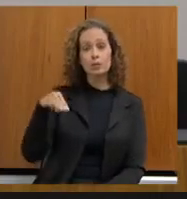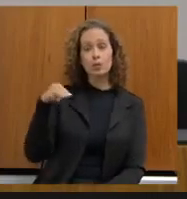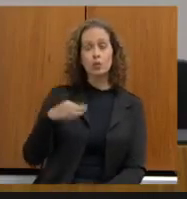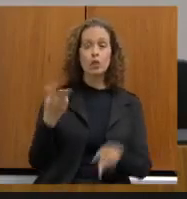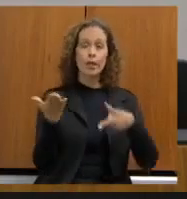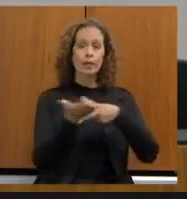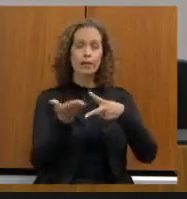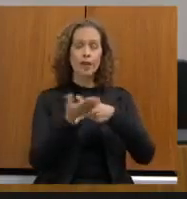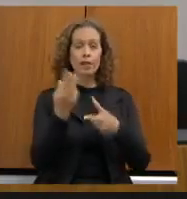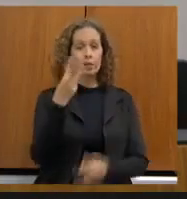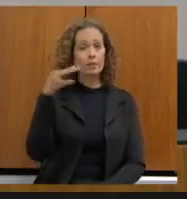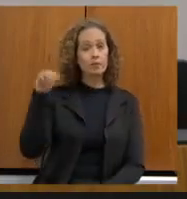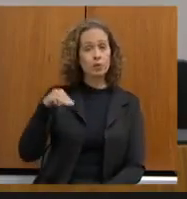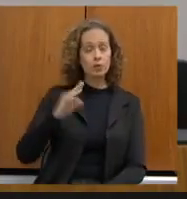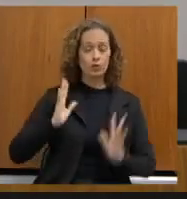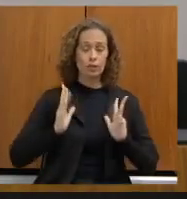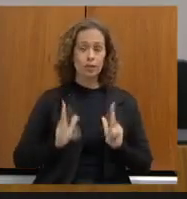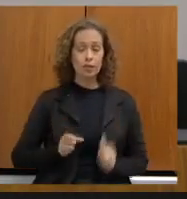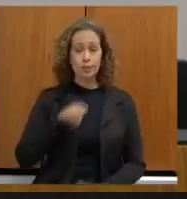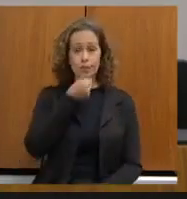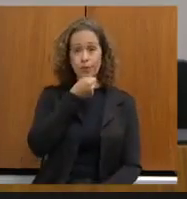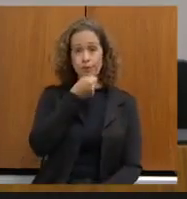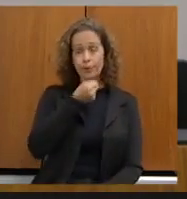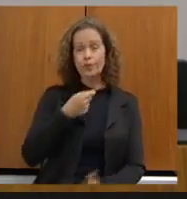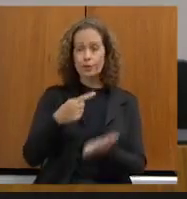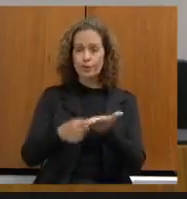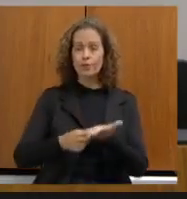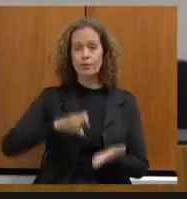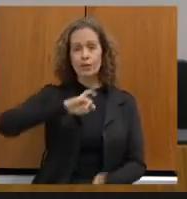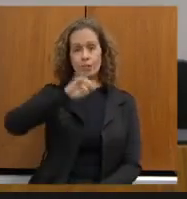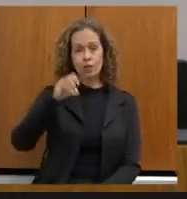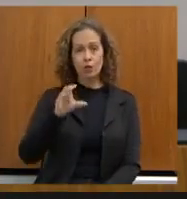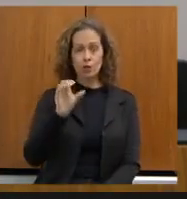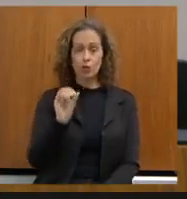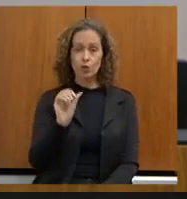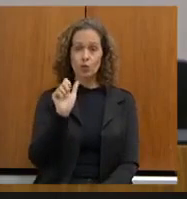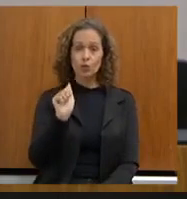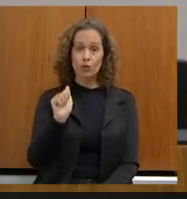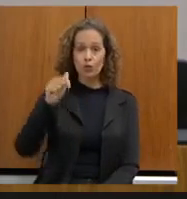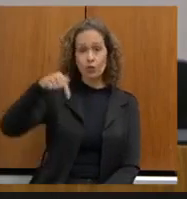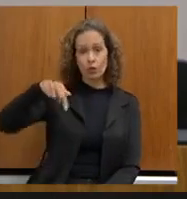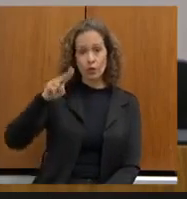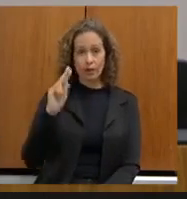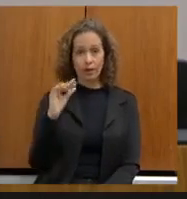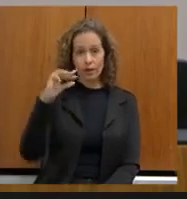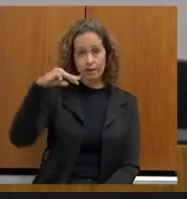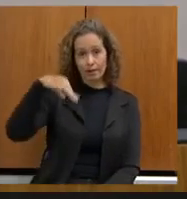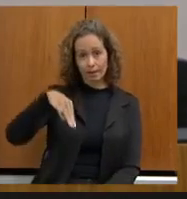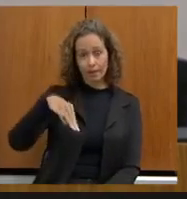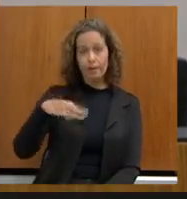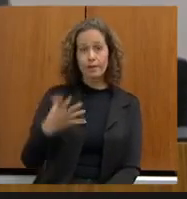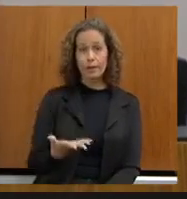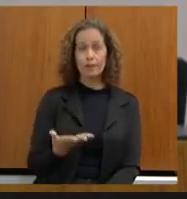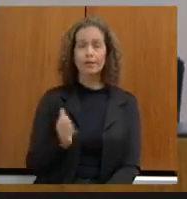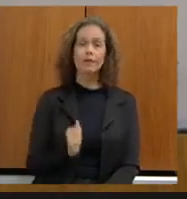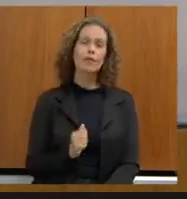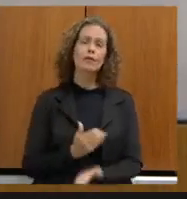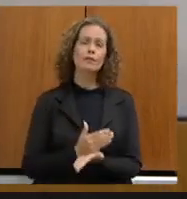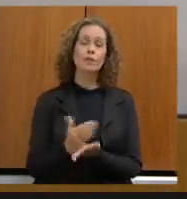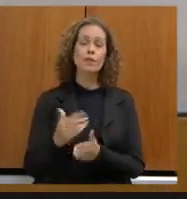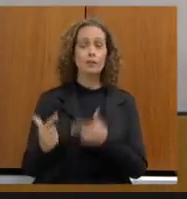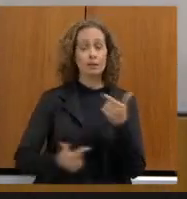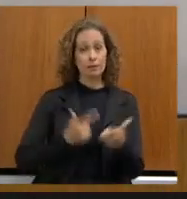assentos e já convida o Doutor Joaquim Francisco Neto e Silva para ocupar o lugar para o início dos trabalhos